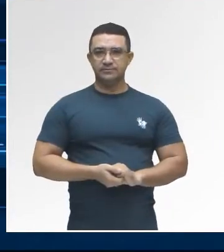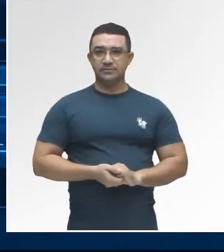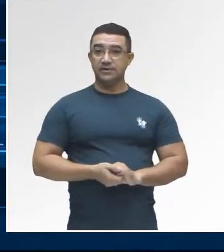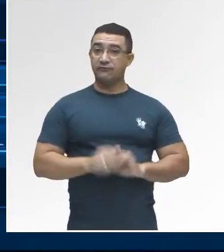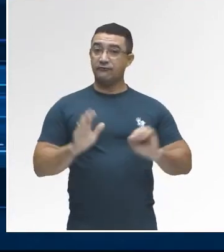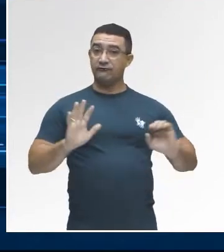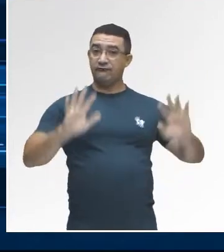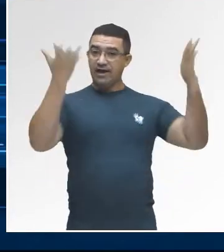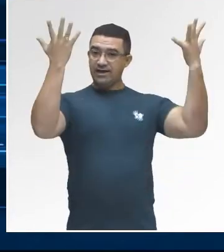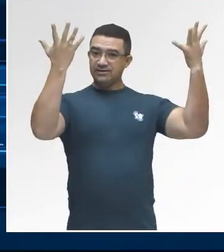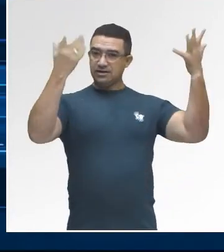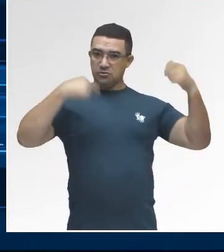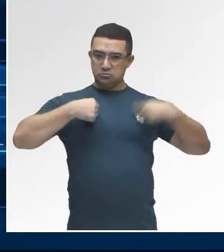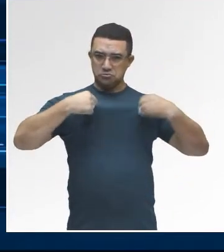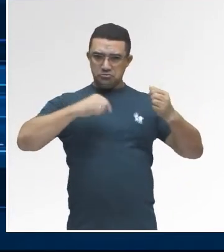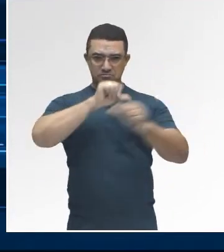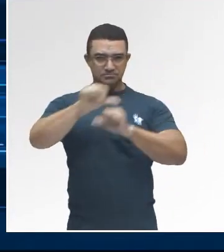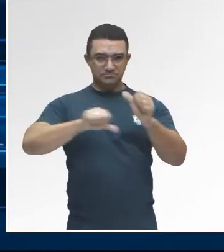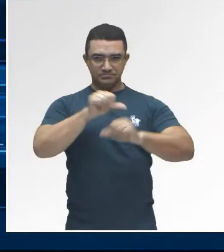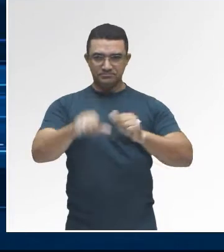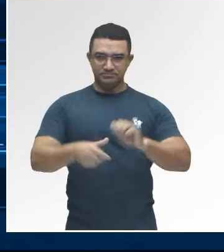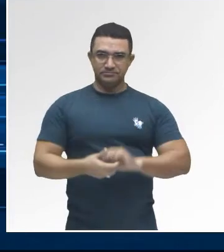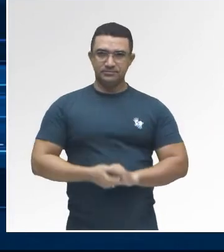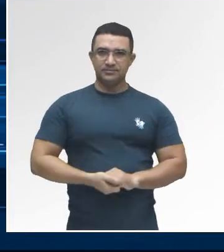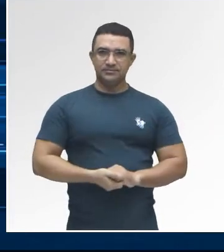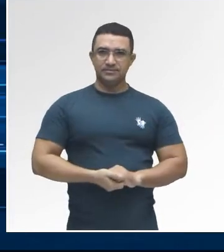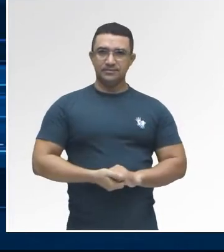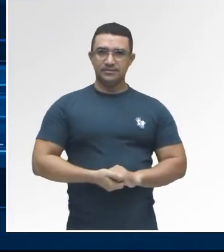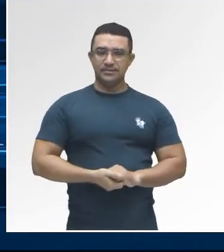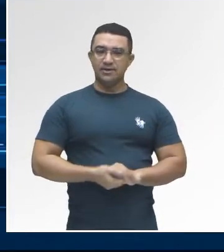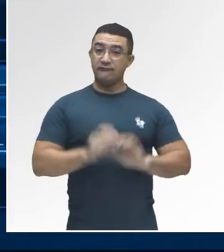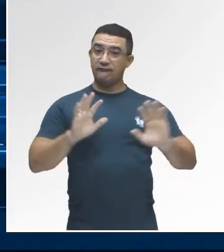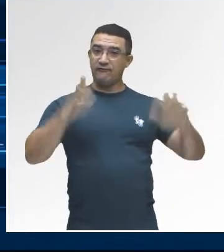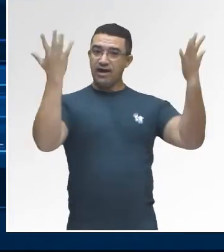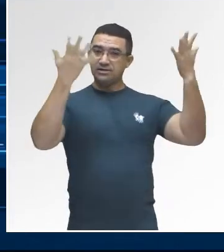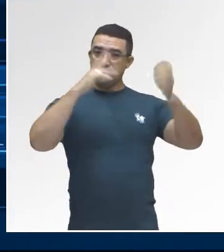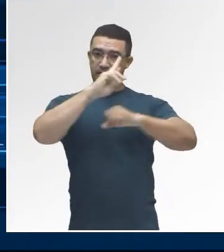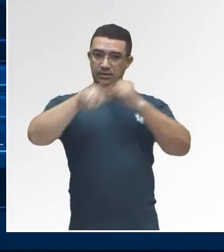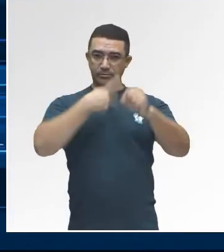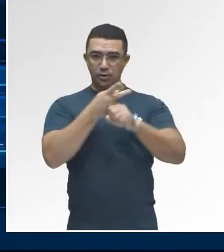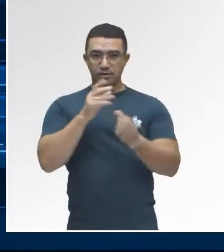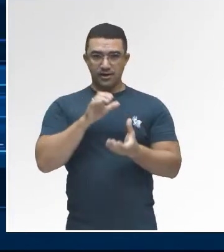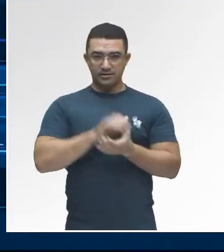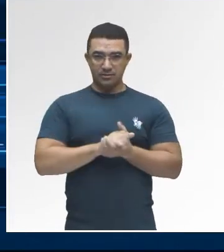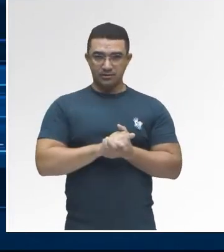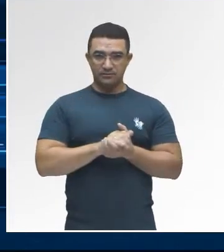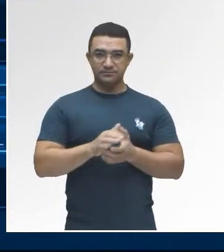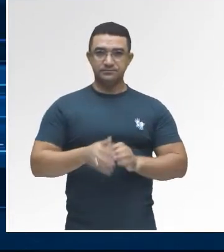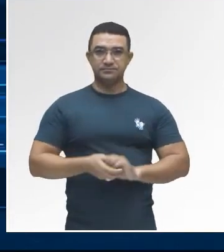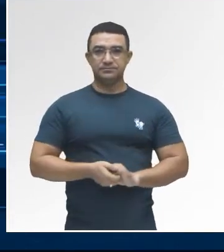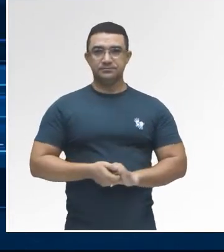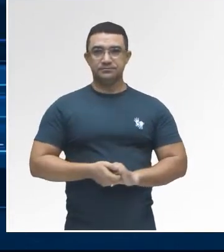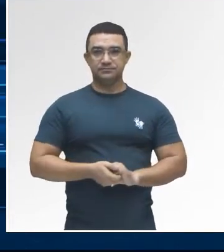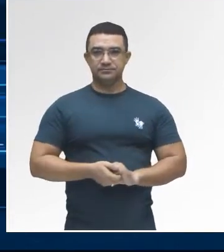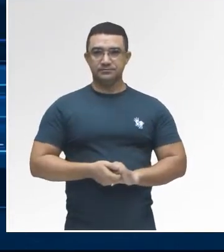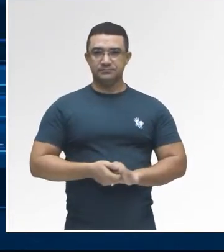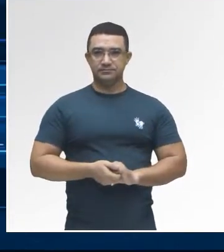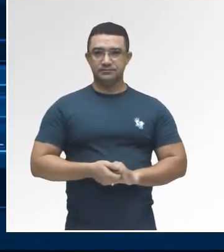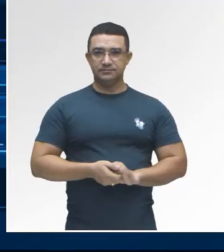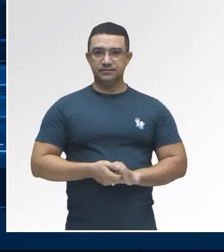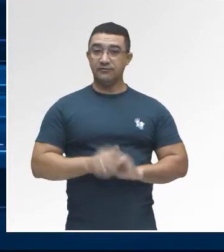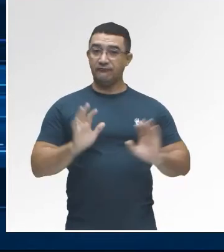party, festa fantasia. Reception, festa pós-casamento. The wedding